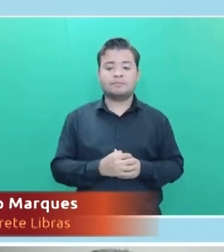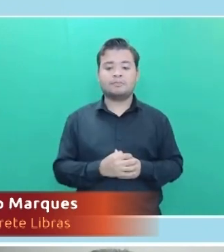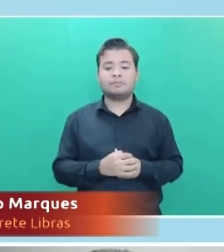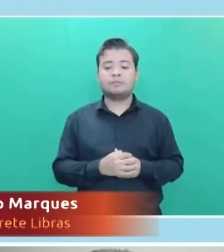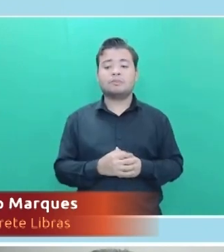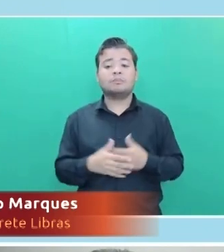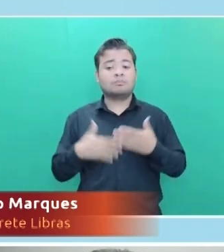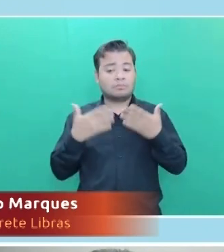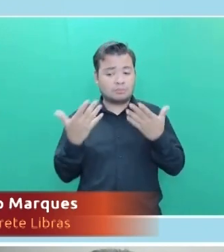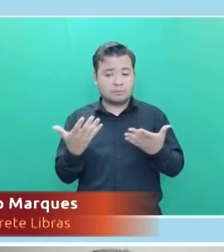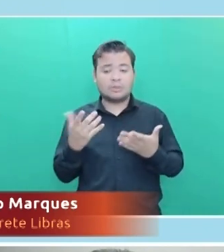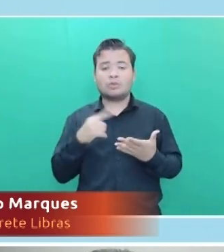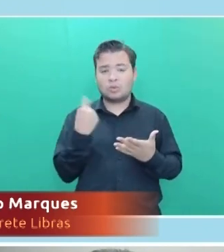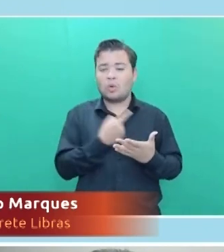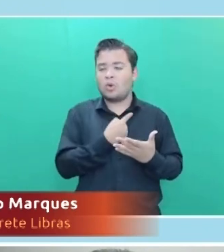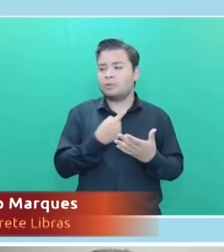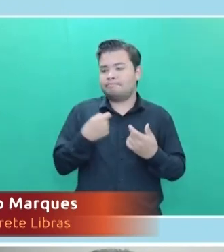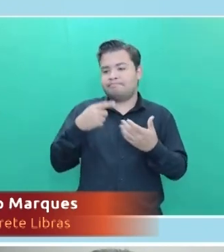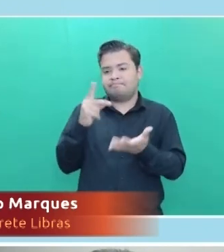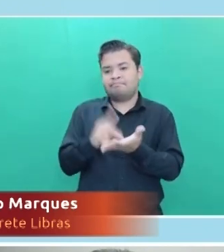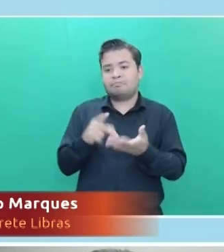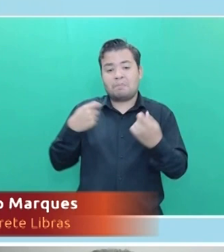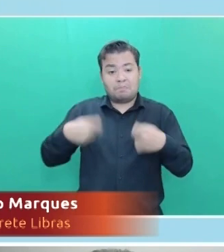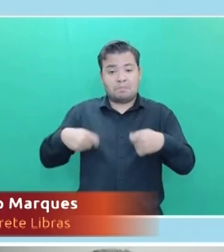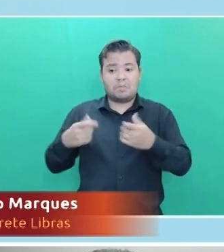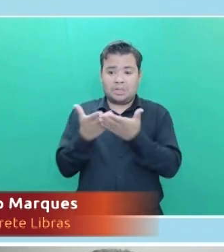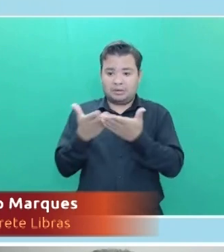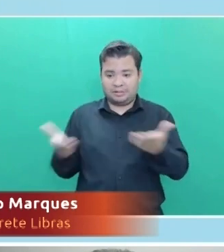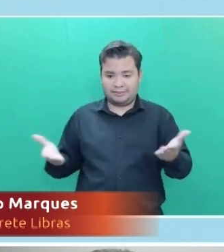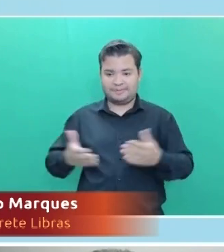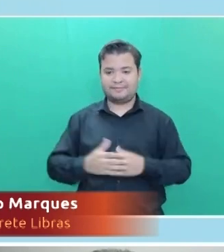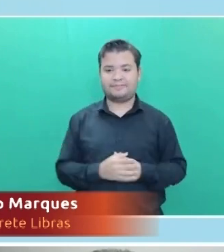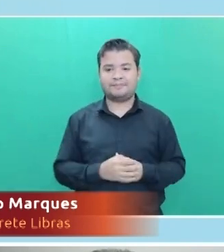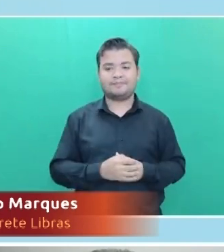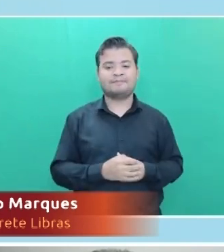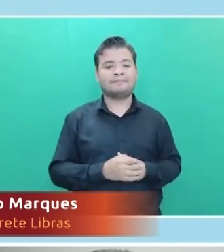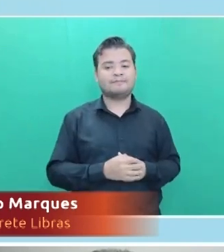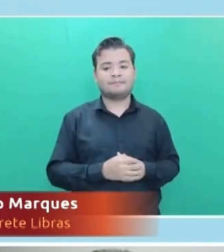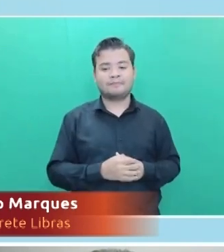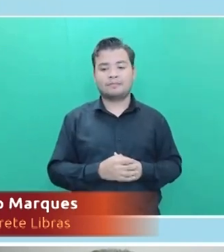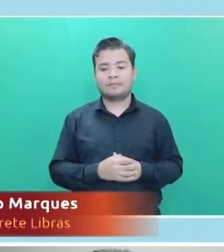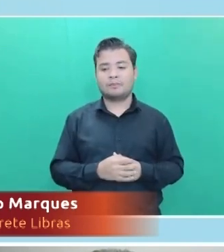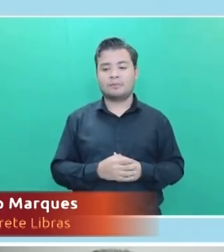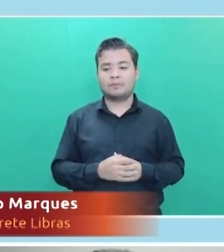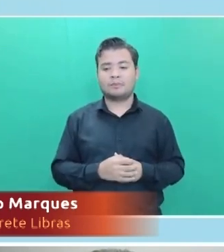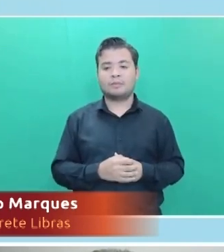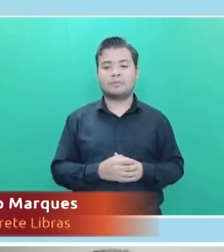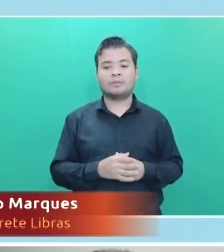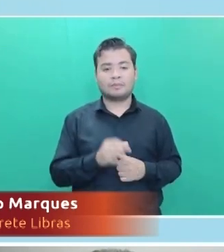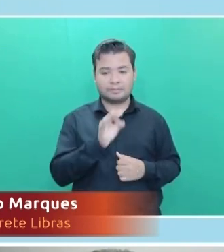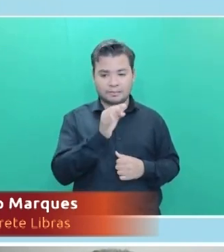a gente precisa, a gente vivendo junto. Tá certo. Porque muito nós obrigada. é só único